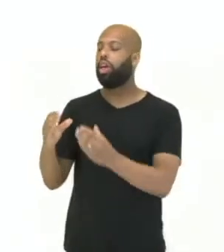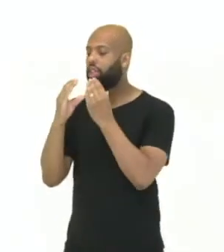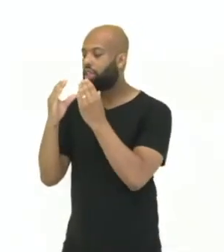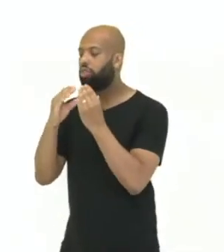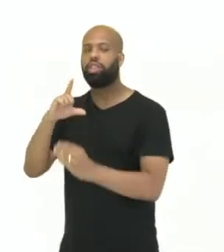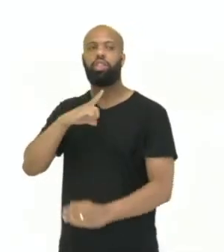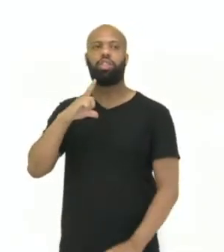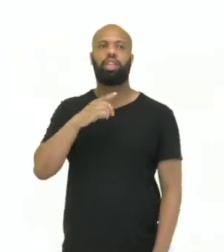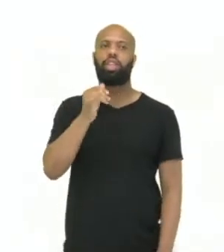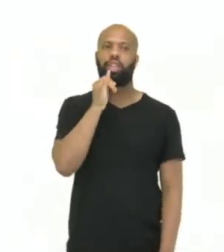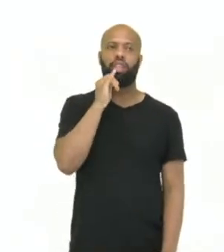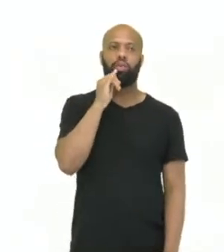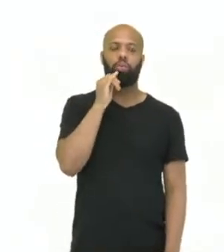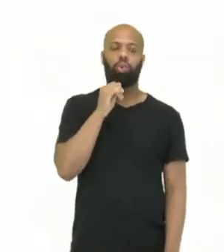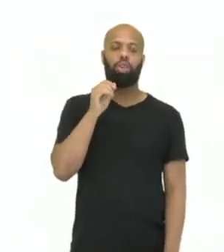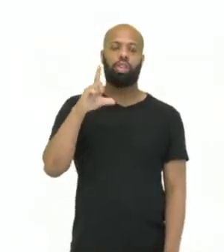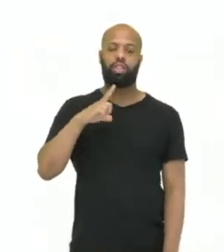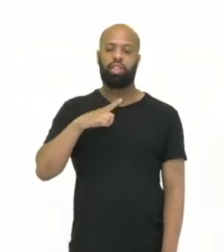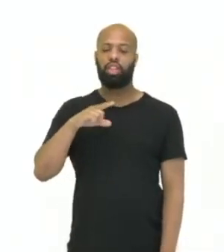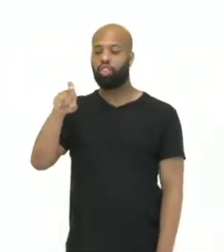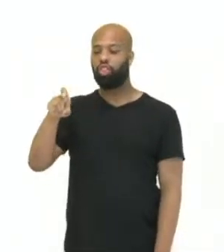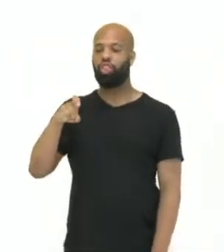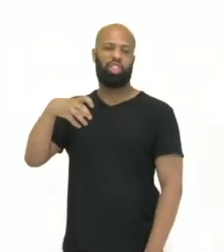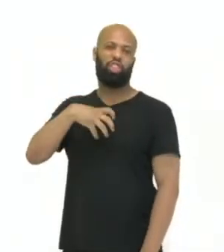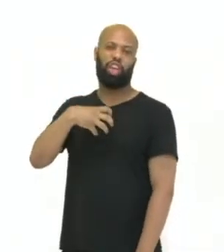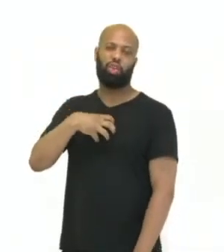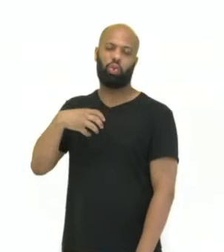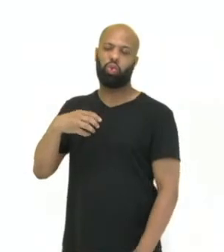X maneiras de comer sanduíche. Pode ser